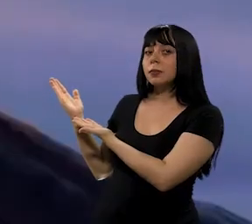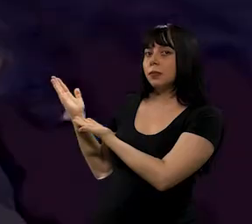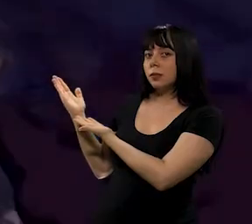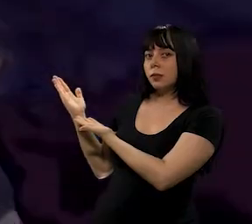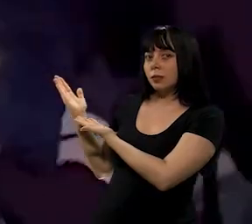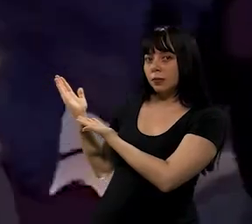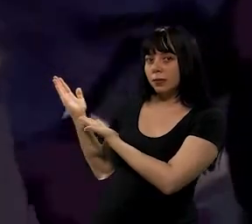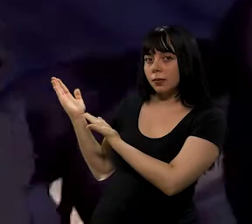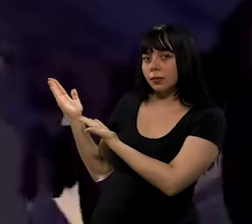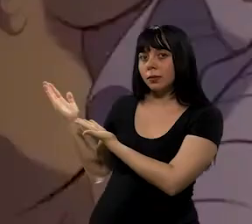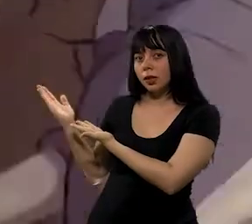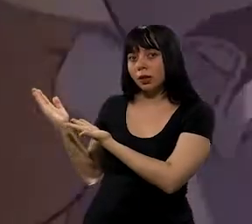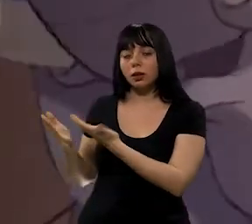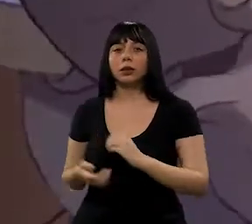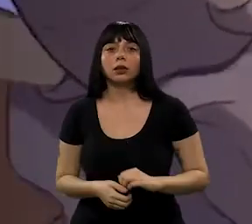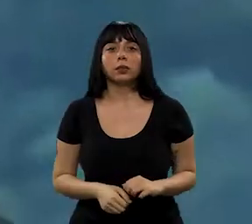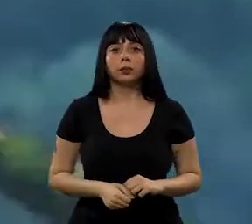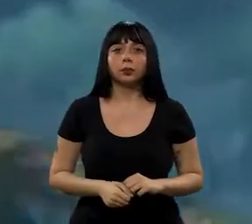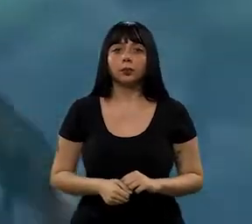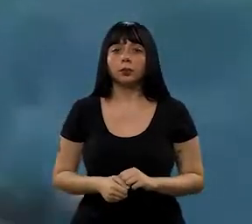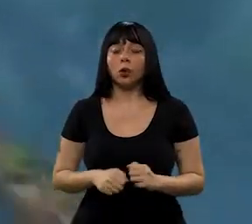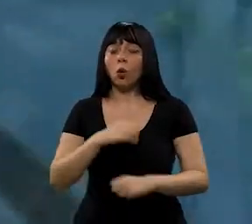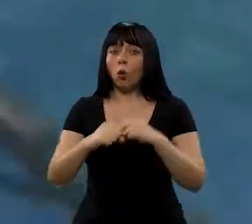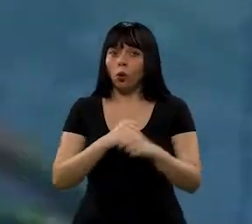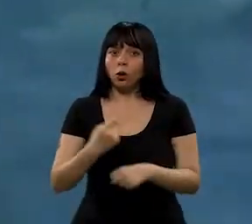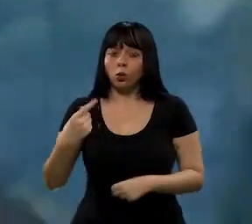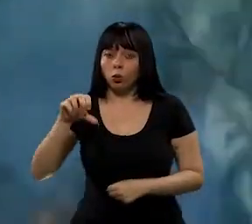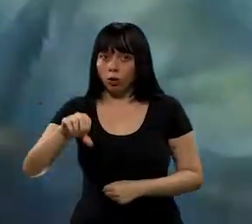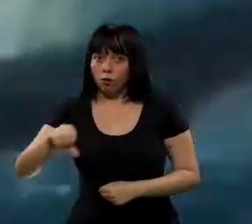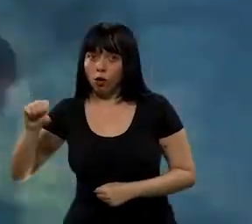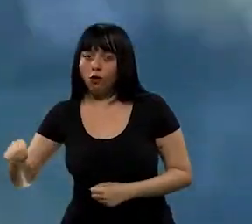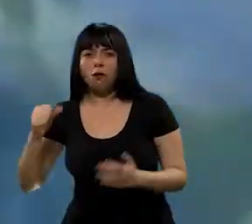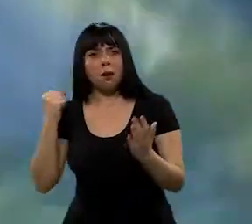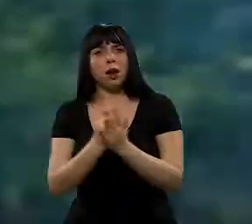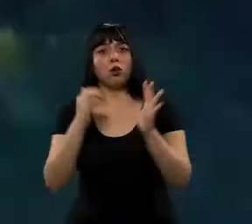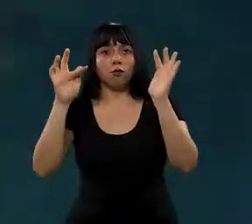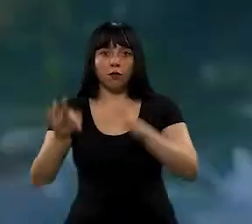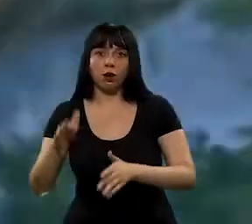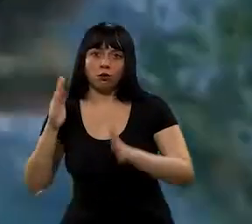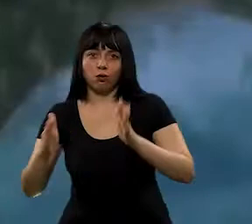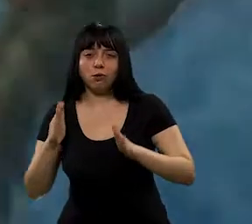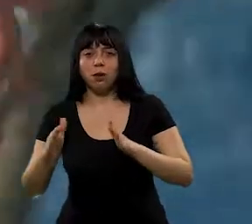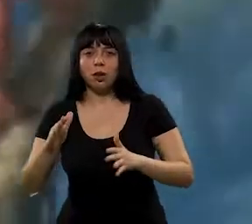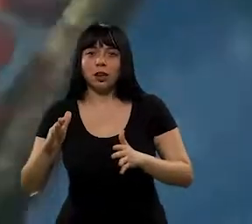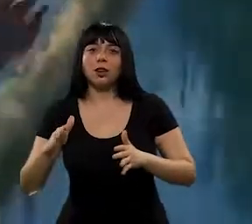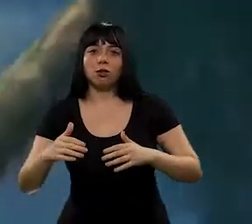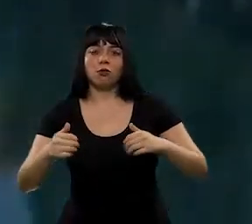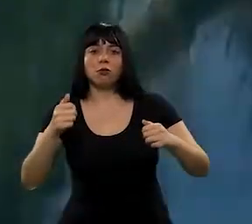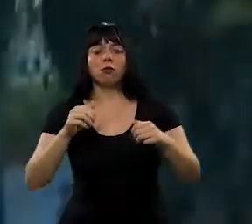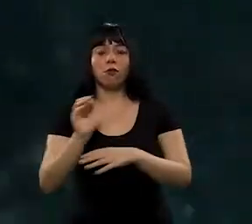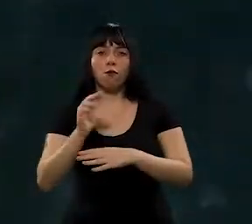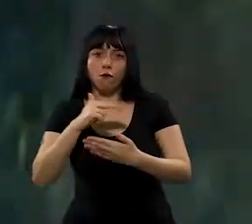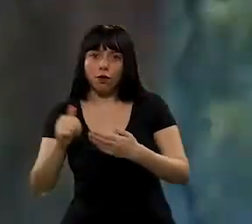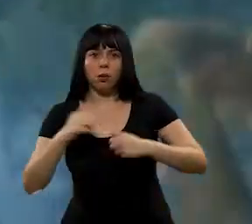de 1994. O ano de 1999 marca o fim dessa era com Tarzan, um dos últimos